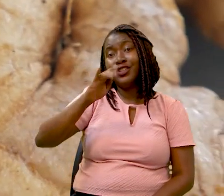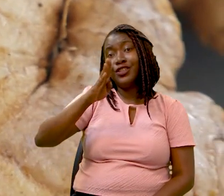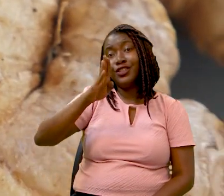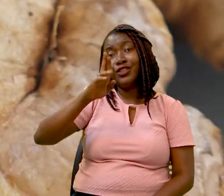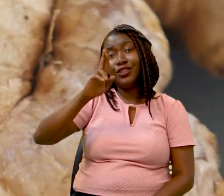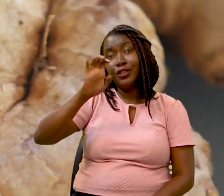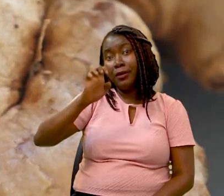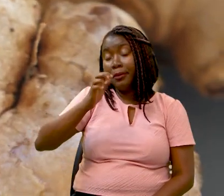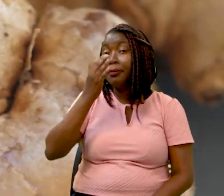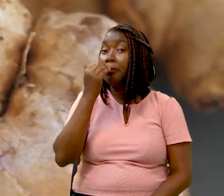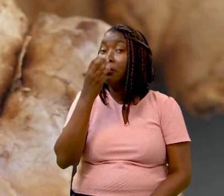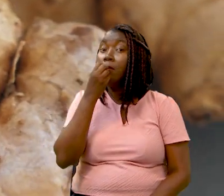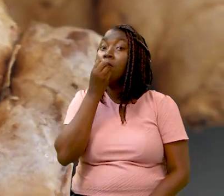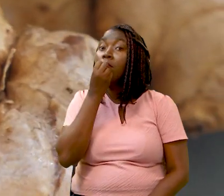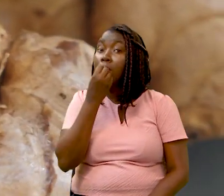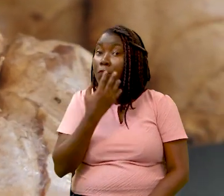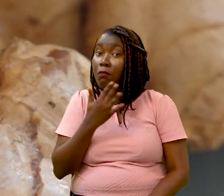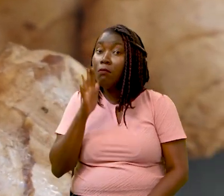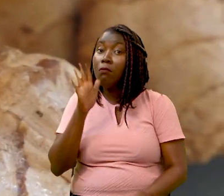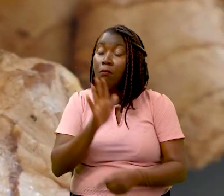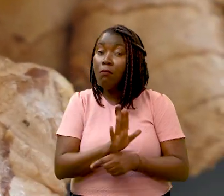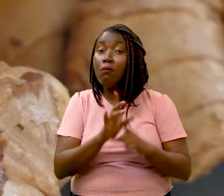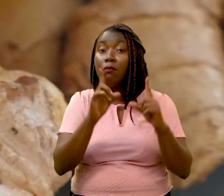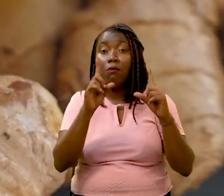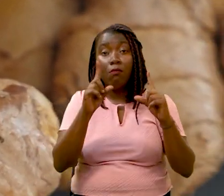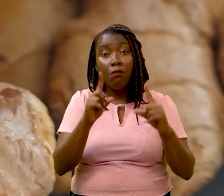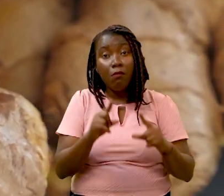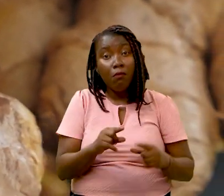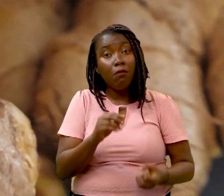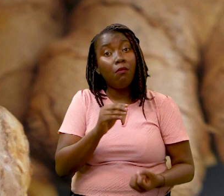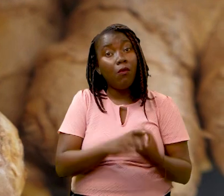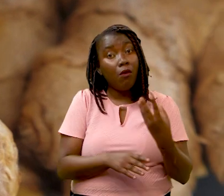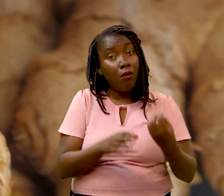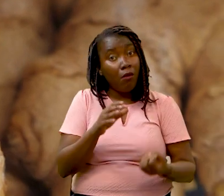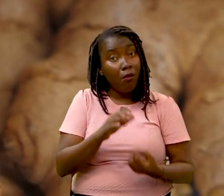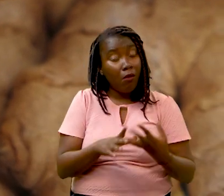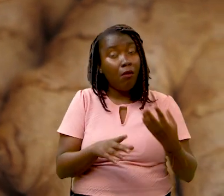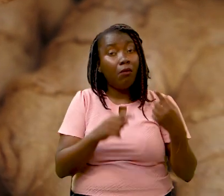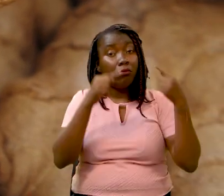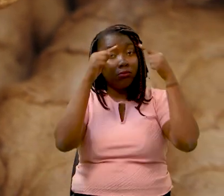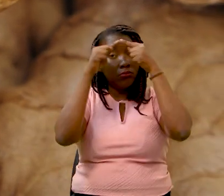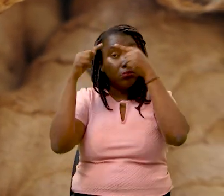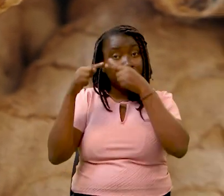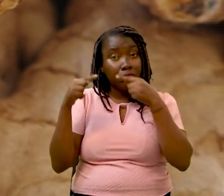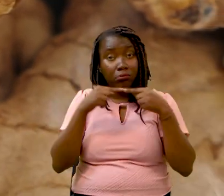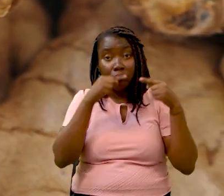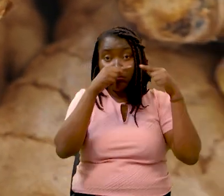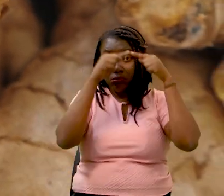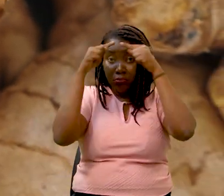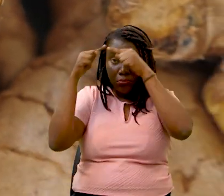alimento para redução da formação desses neurotransmissores que são